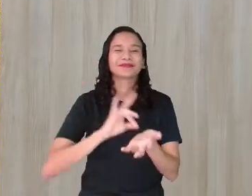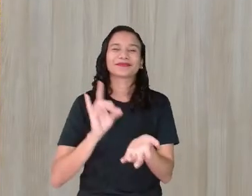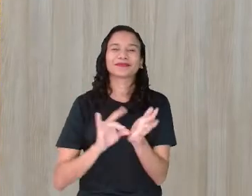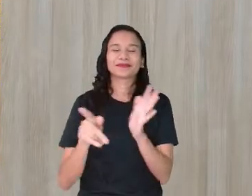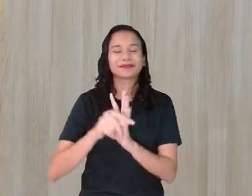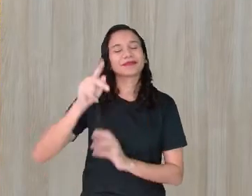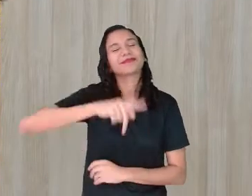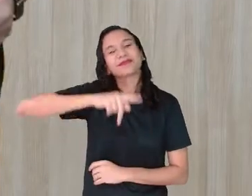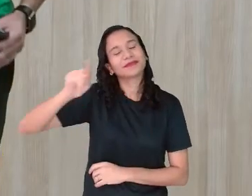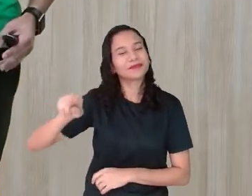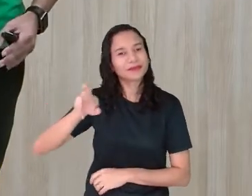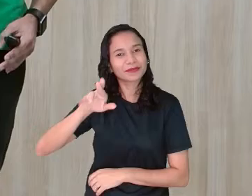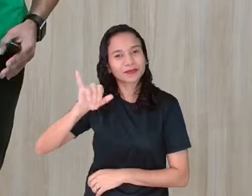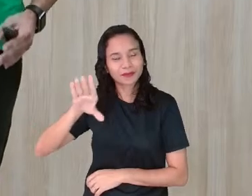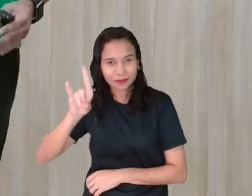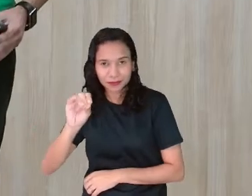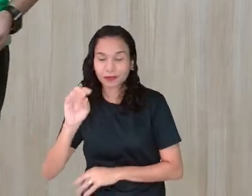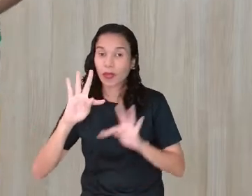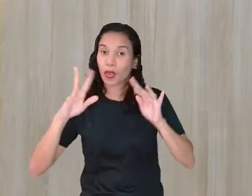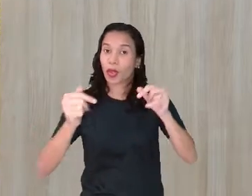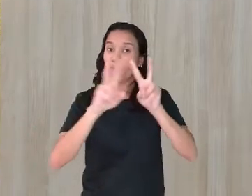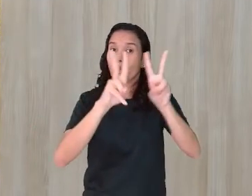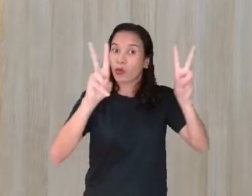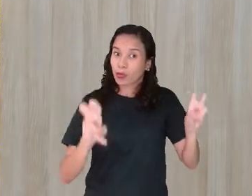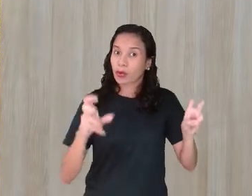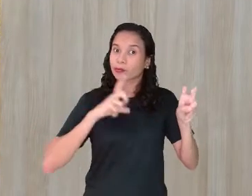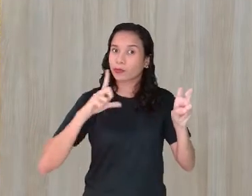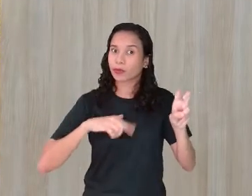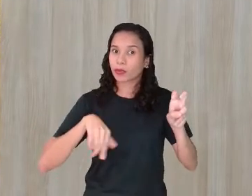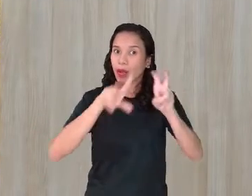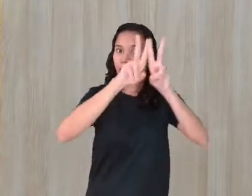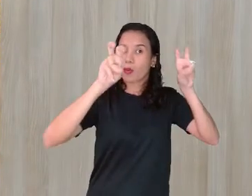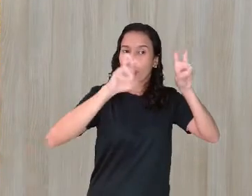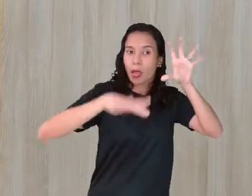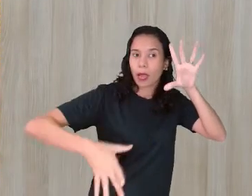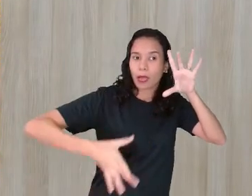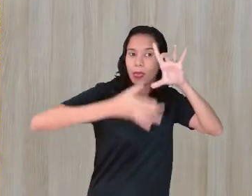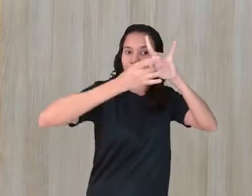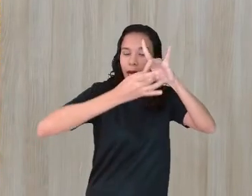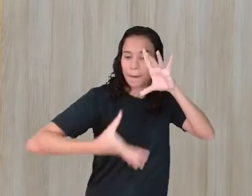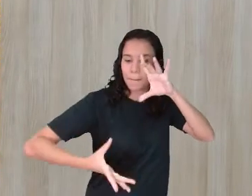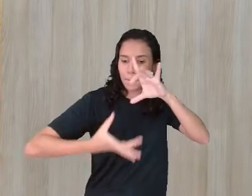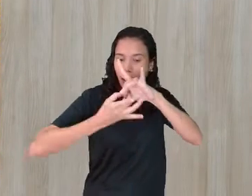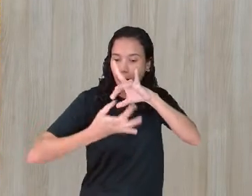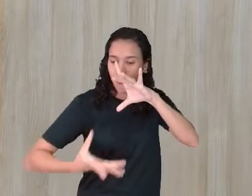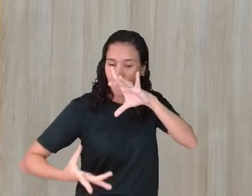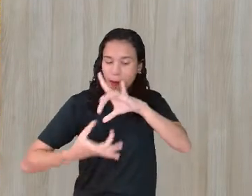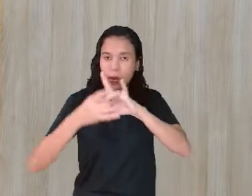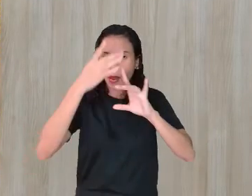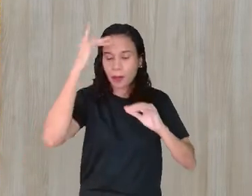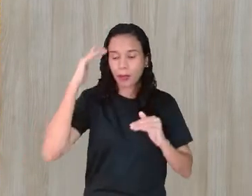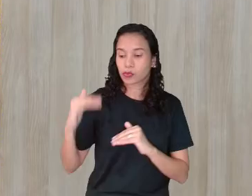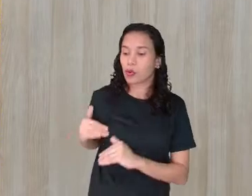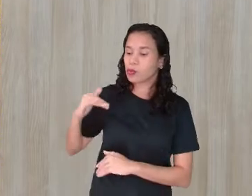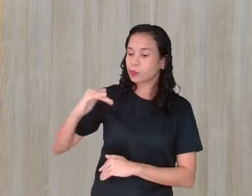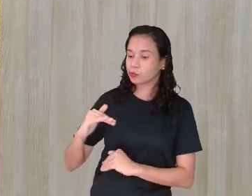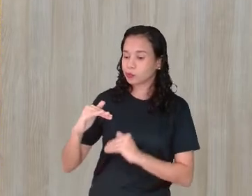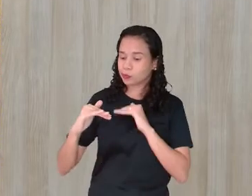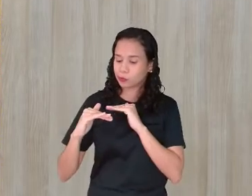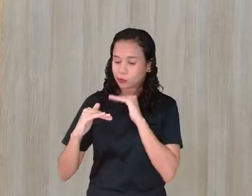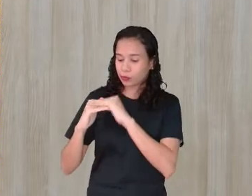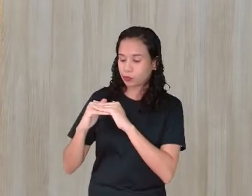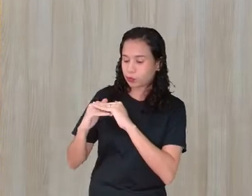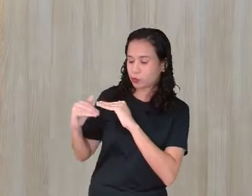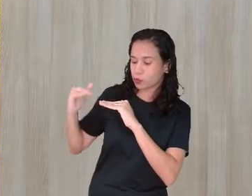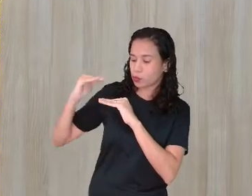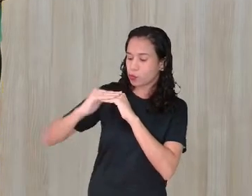gente sabe que todos os assuntos, né, eles vão puxando o outro, e a cada vez que você vai passando aí de série, esses assuntos,